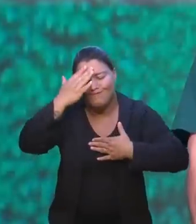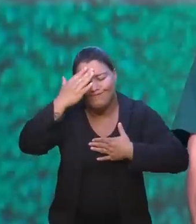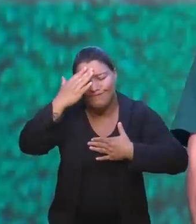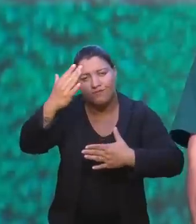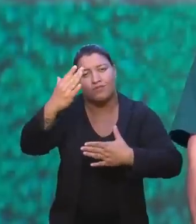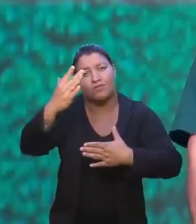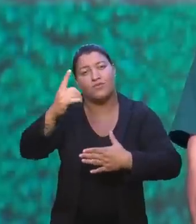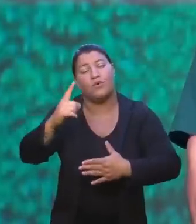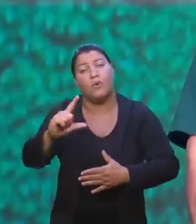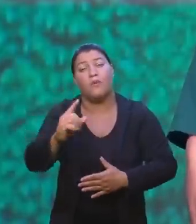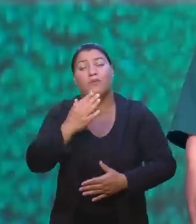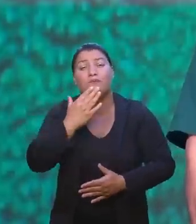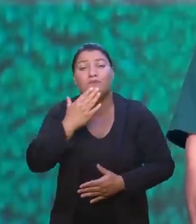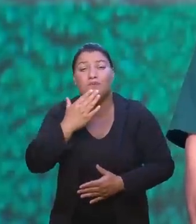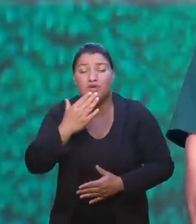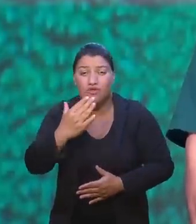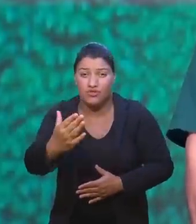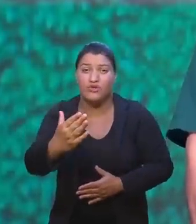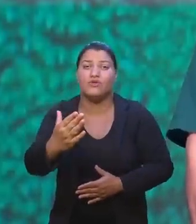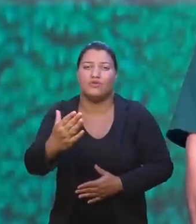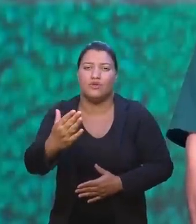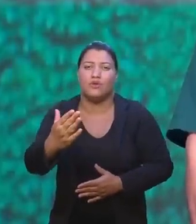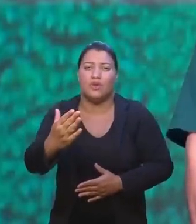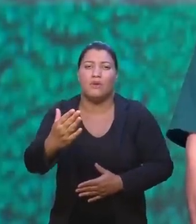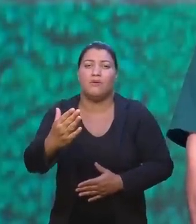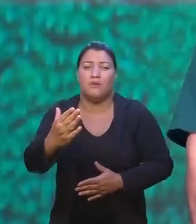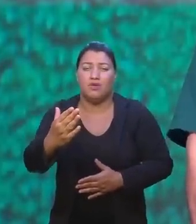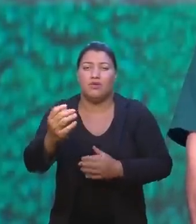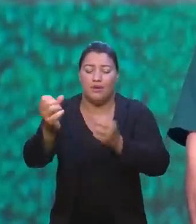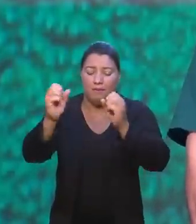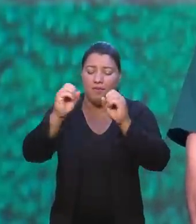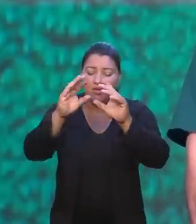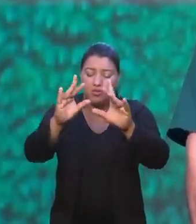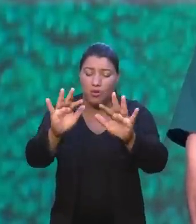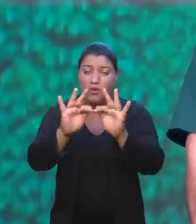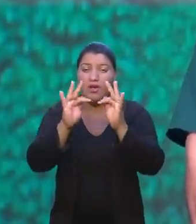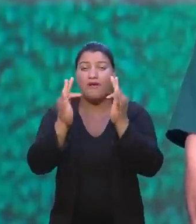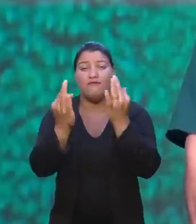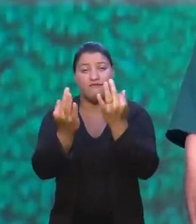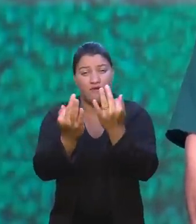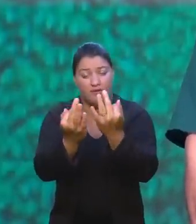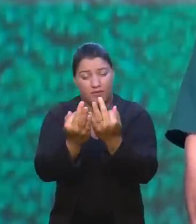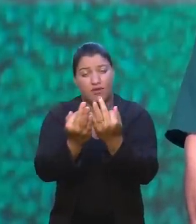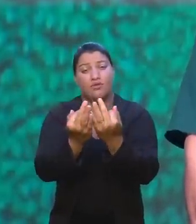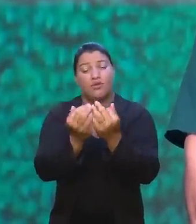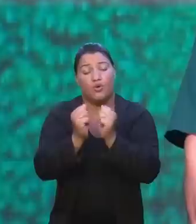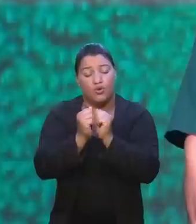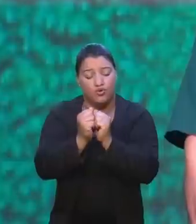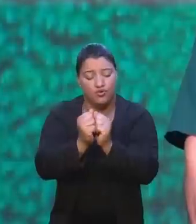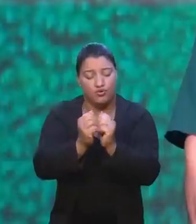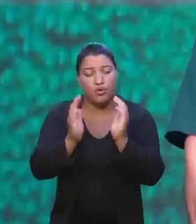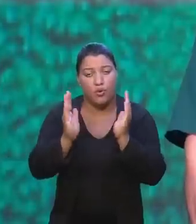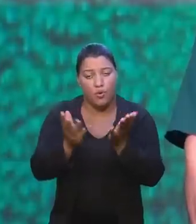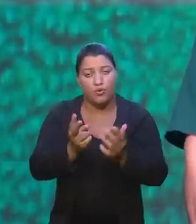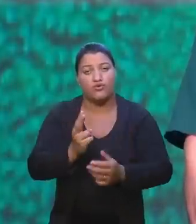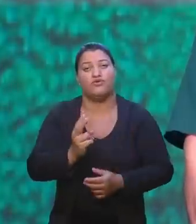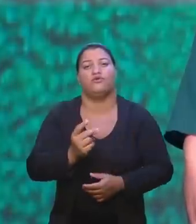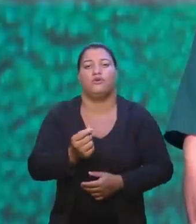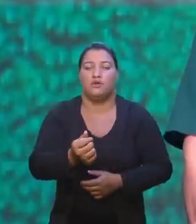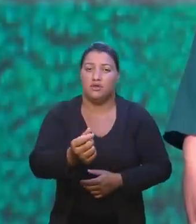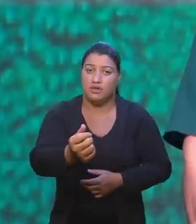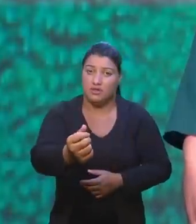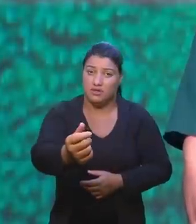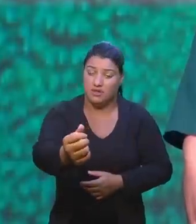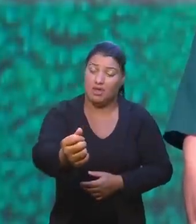e pedindo-te que envolva também as nossas famílias, ficamos contigo hoje e sempre, como